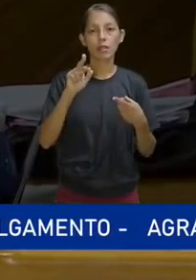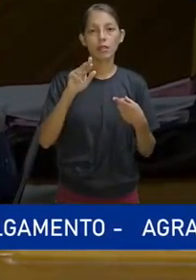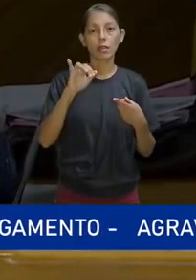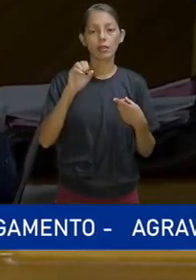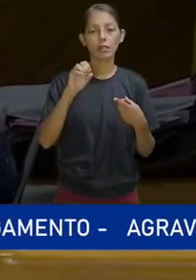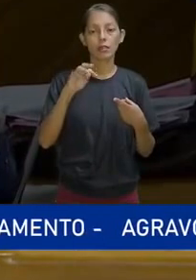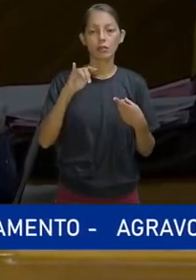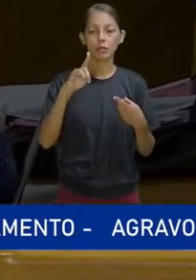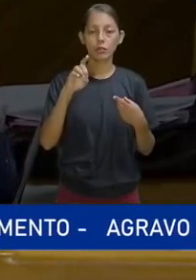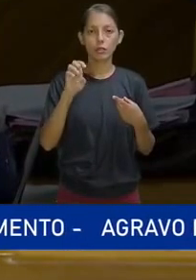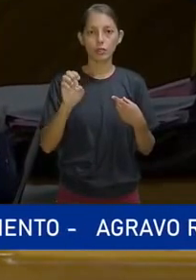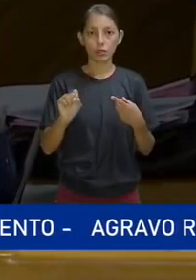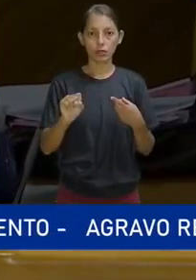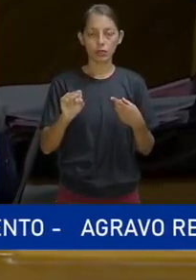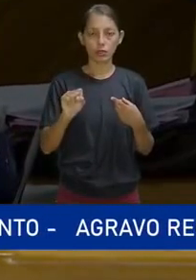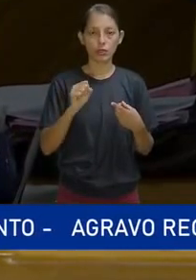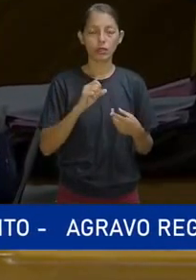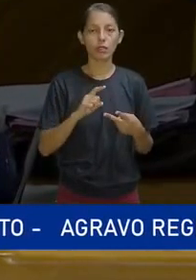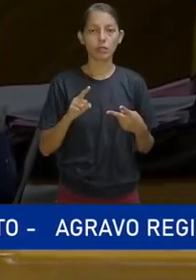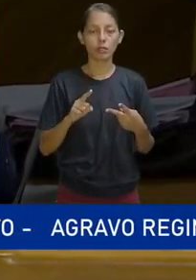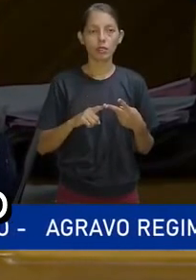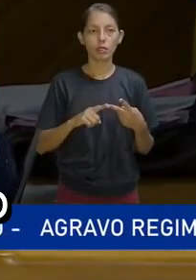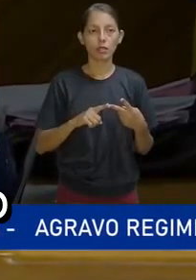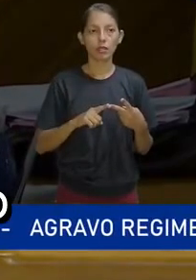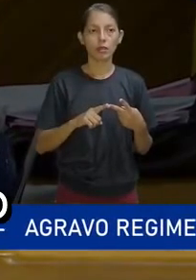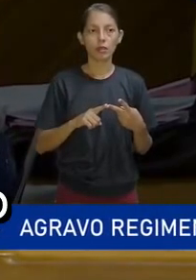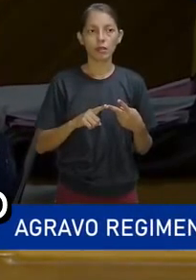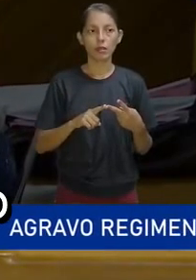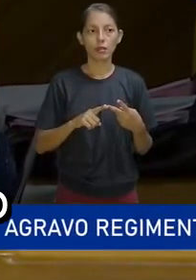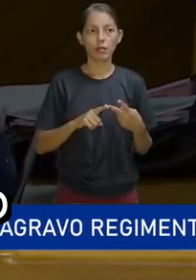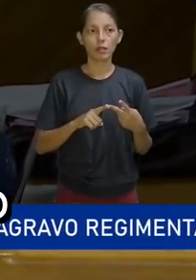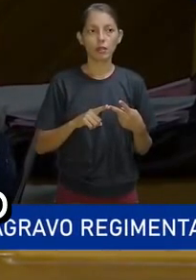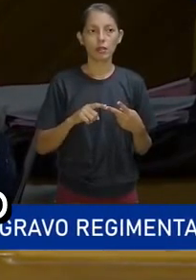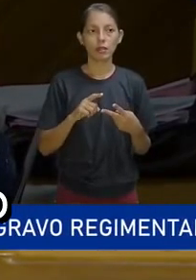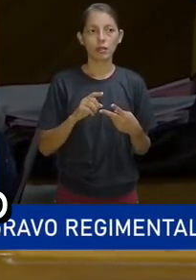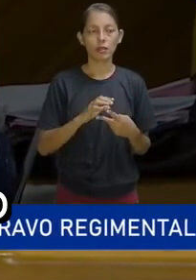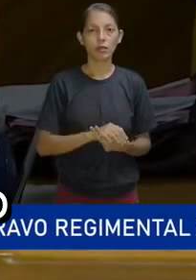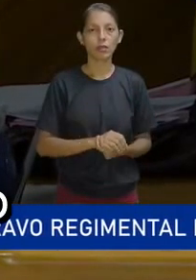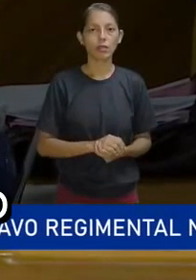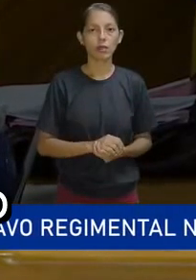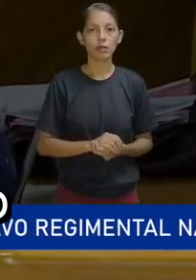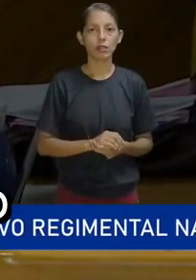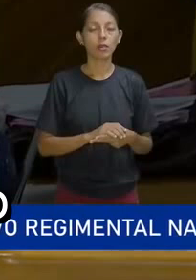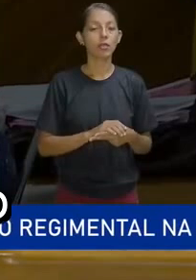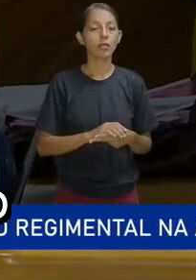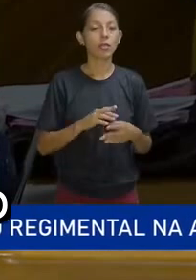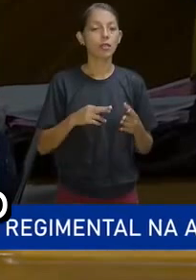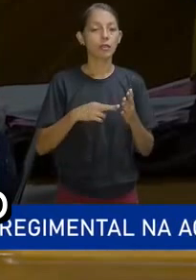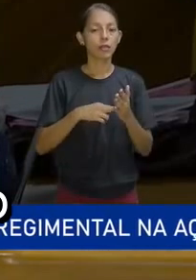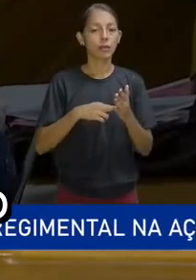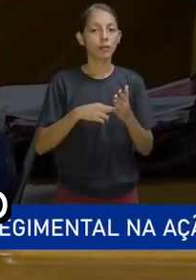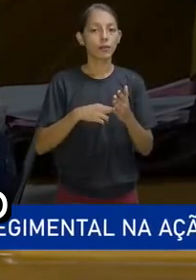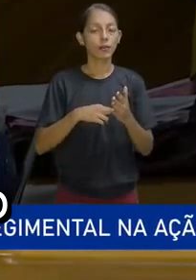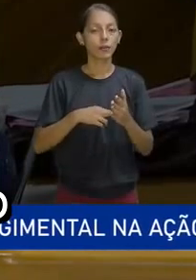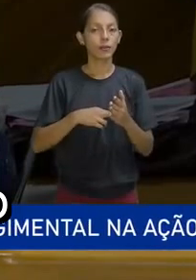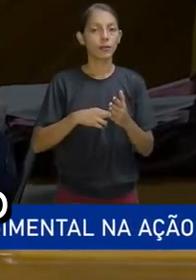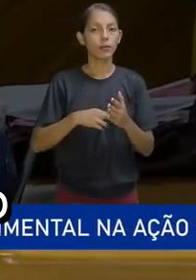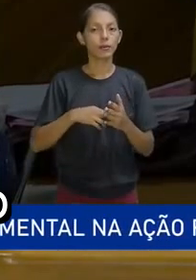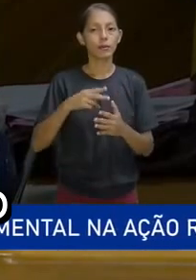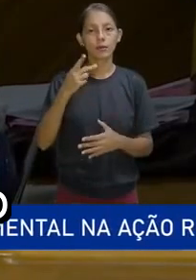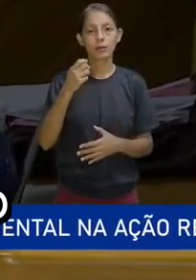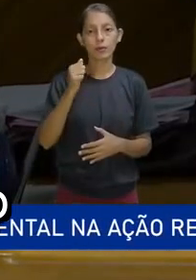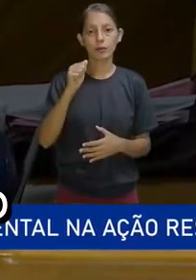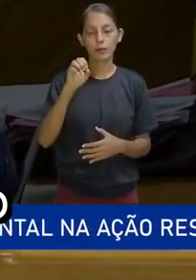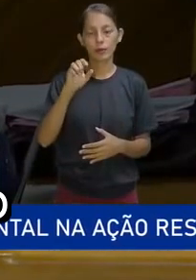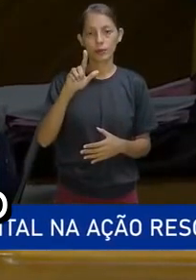agravada Lívia Carolina Cruz Teles. O relator é a relatora, a juíza Paola Santos, e